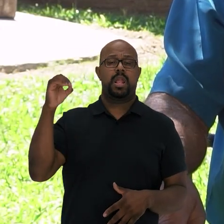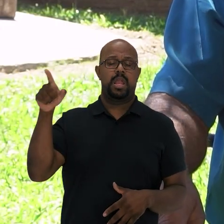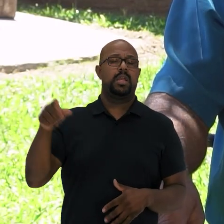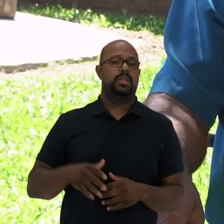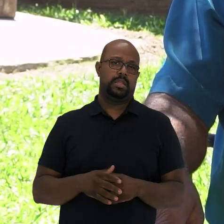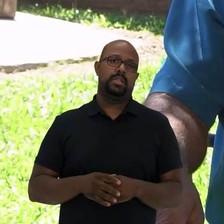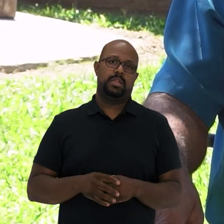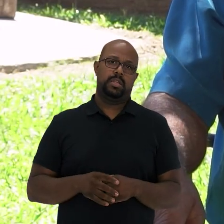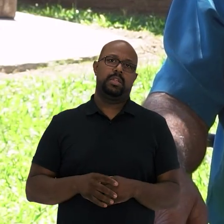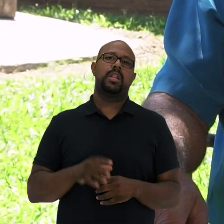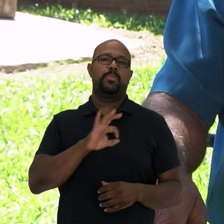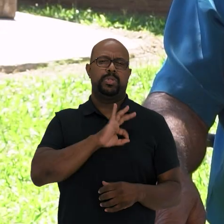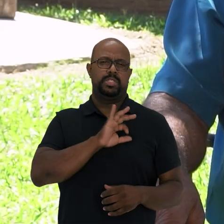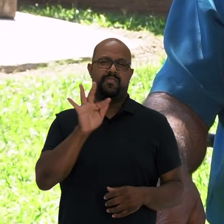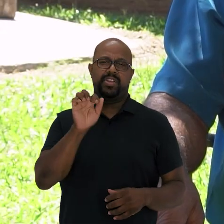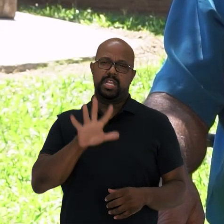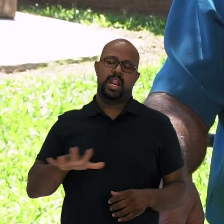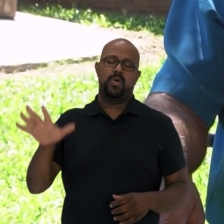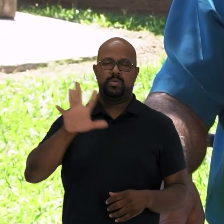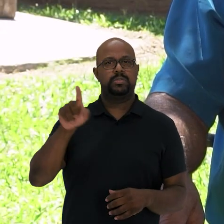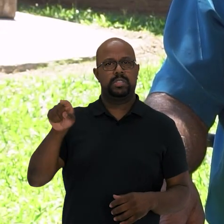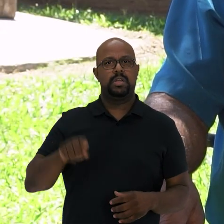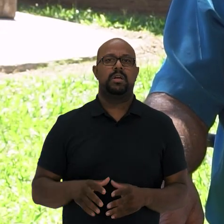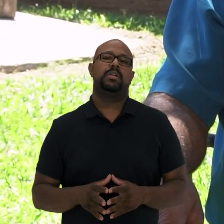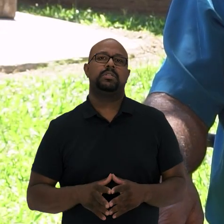depois. A Polícia Federal de lá, né?